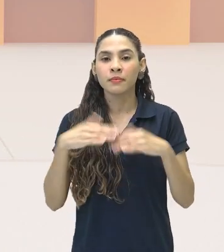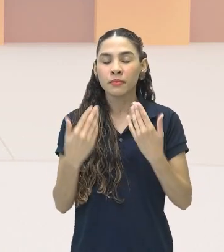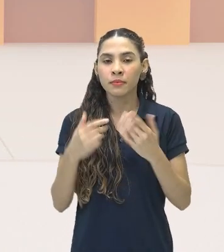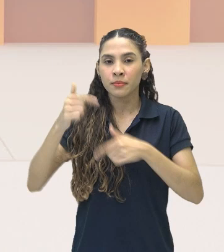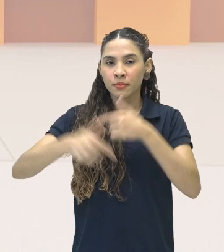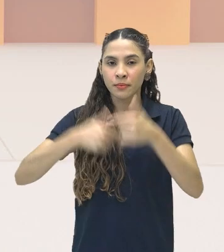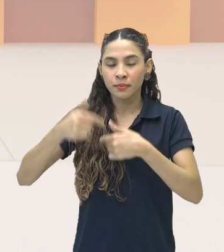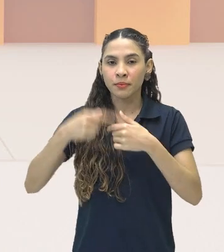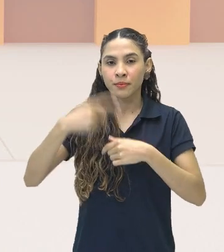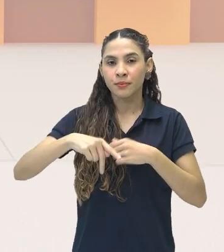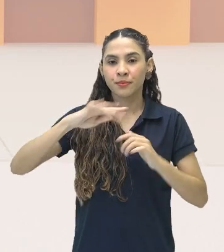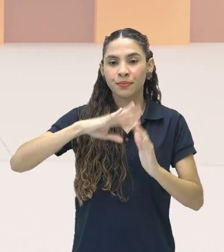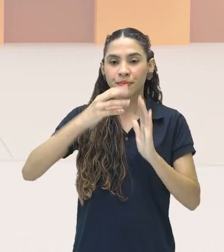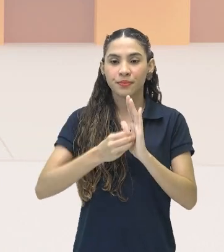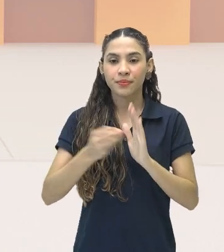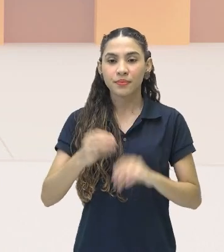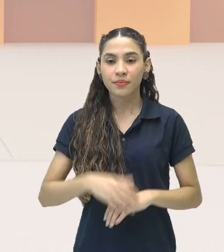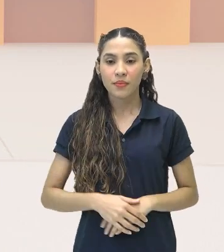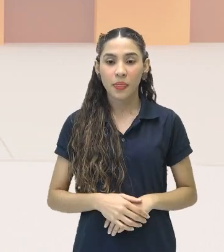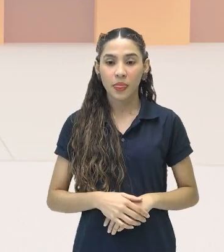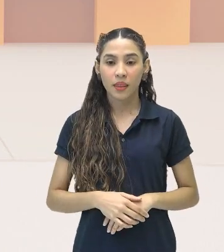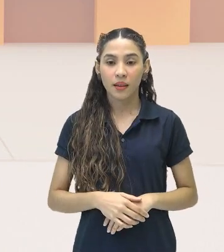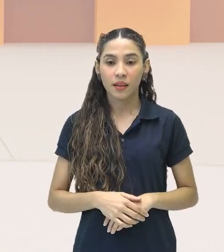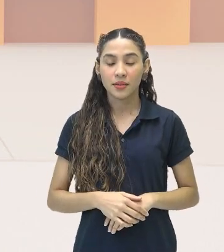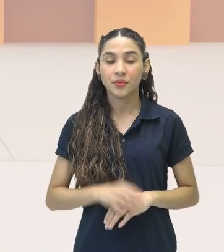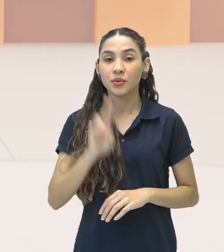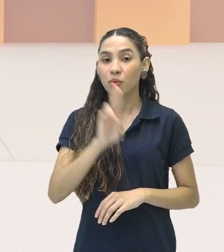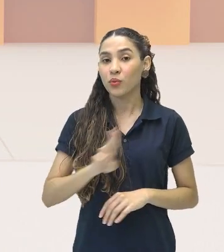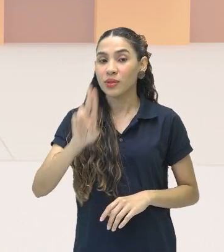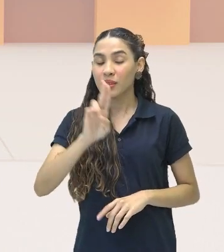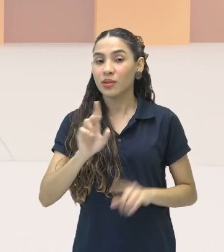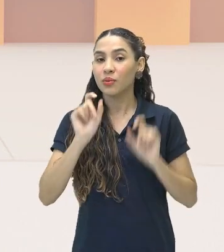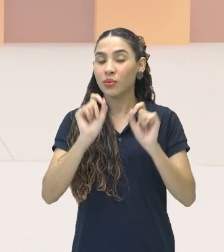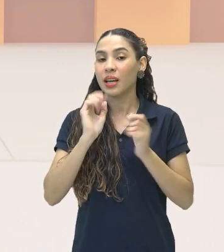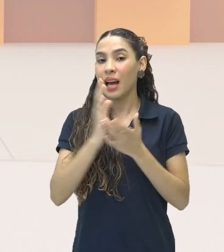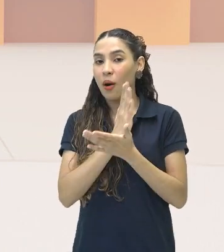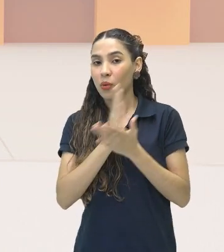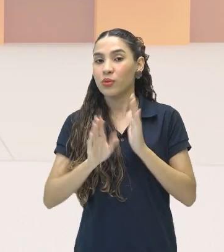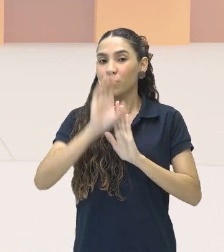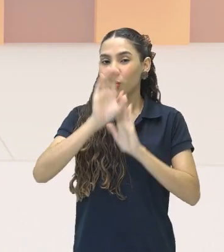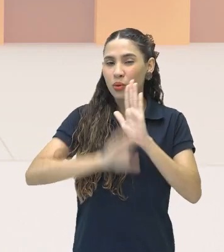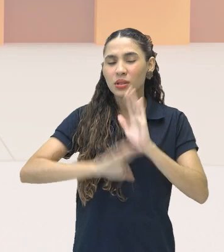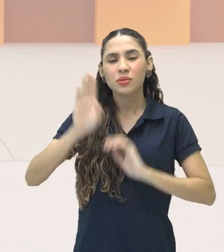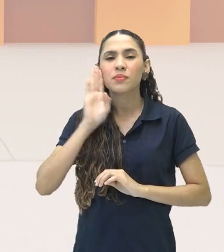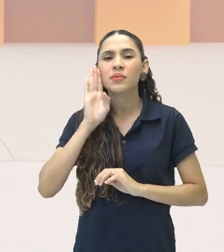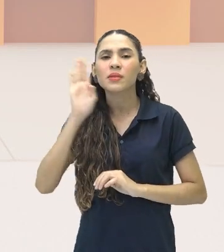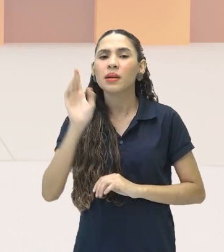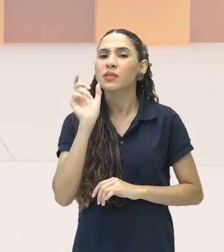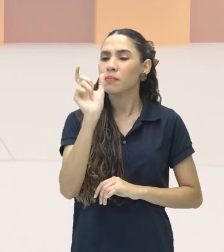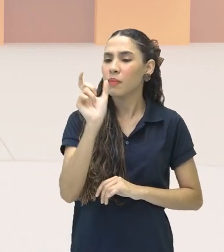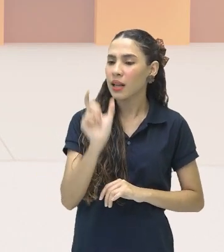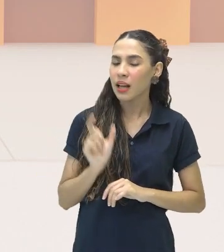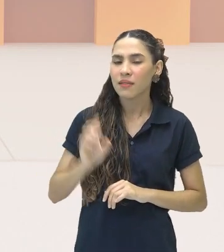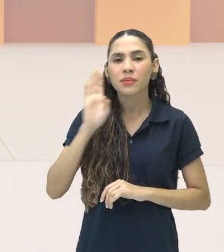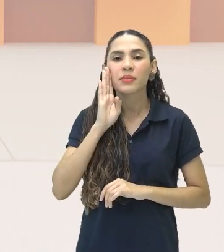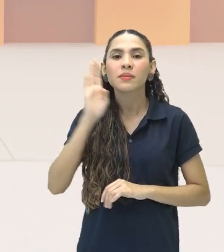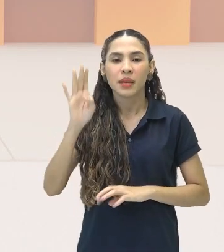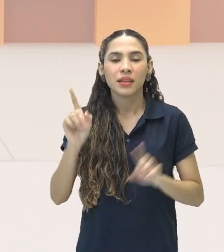do trabalho no Amazonas, né? Usando aí alguns conceitos chaves, algumas palavras